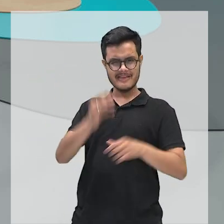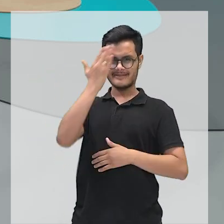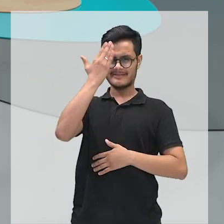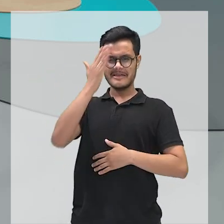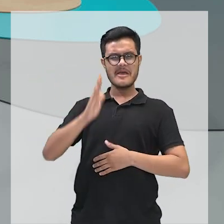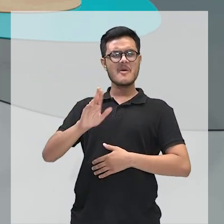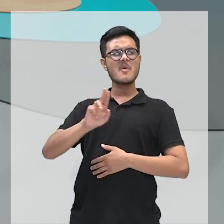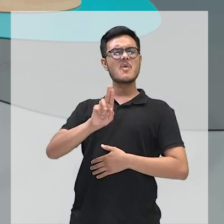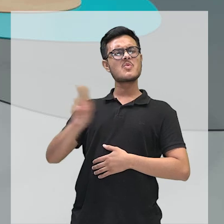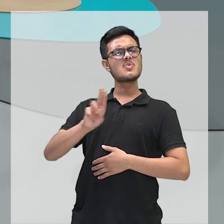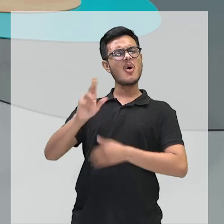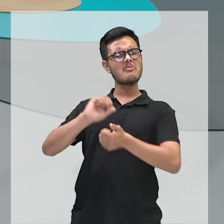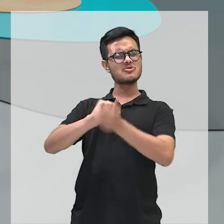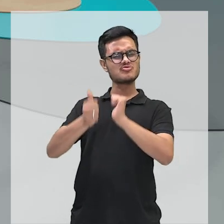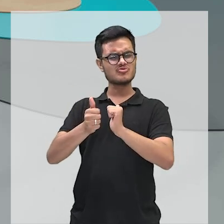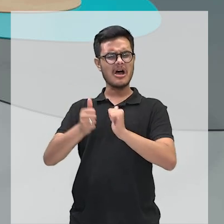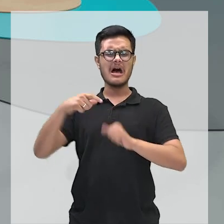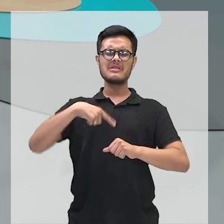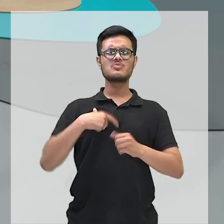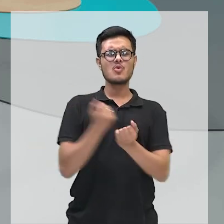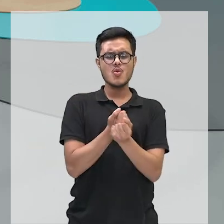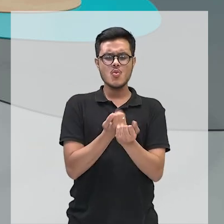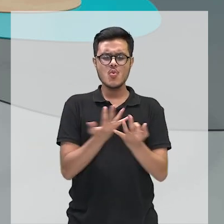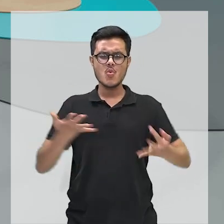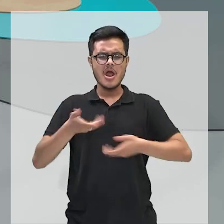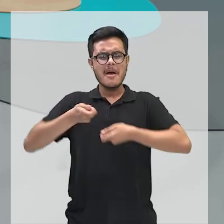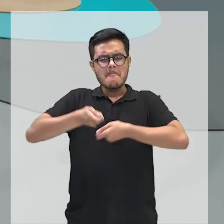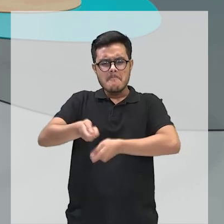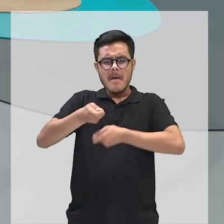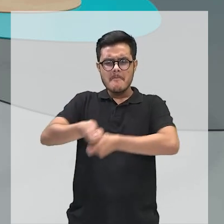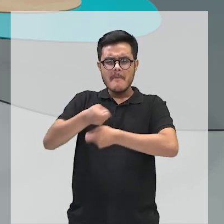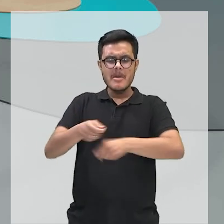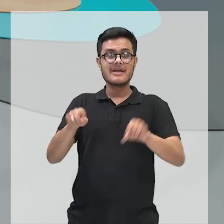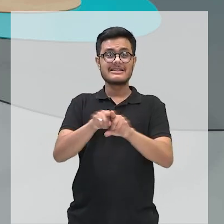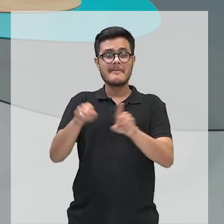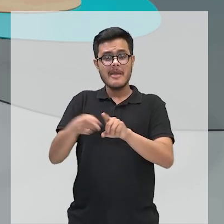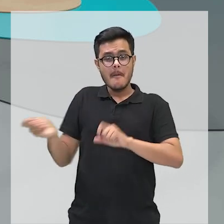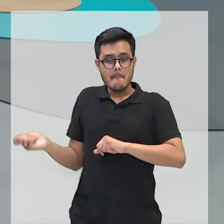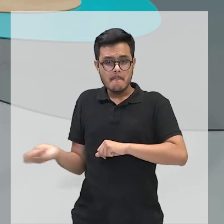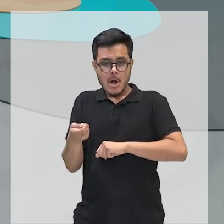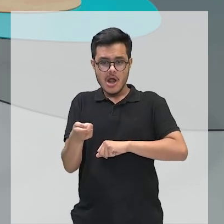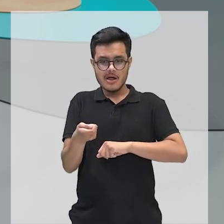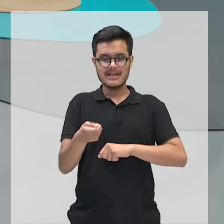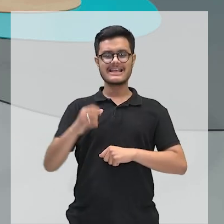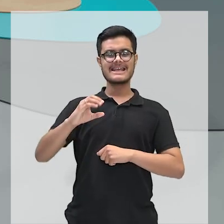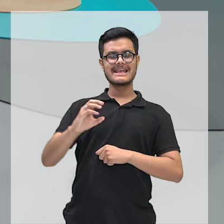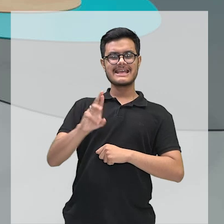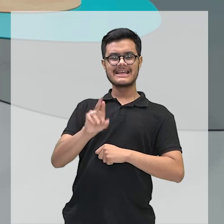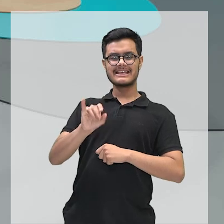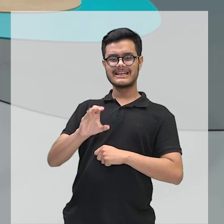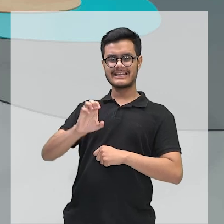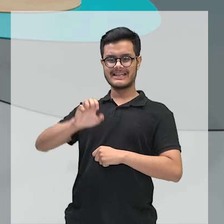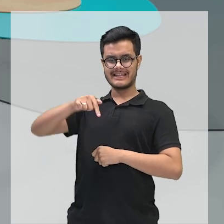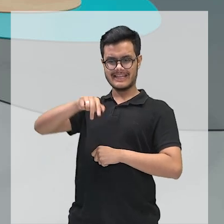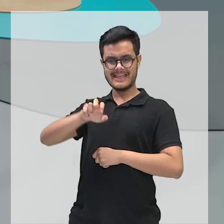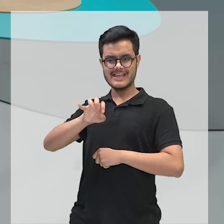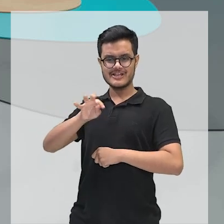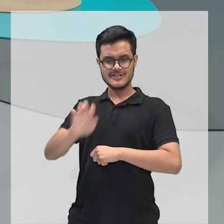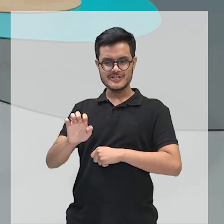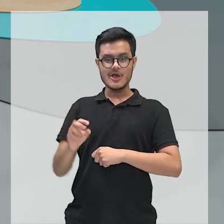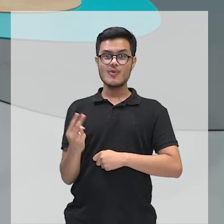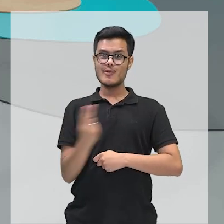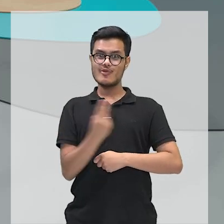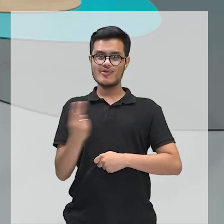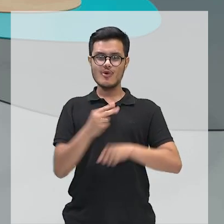reconhecer qual é o hóquei sobre a grama e qual é o cricket? Né? Uma vez que os dois estão aí na grama, né? E